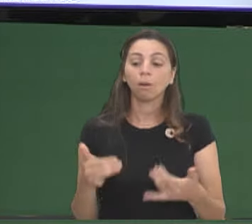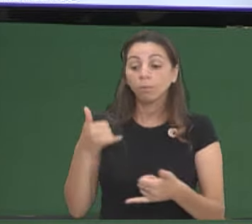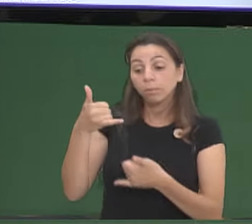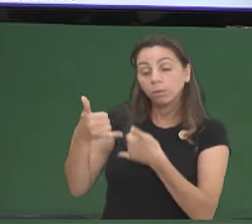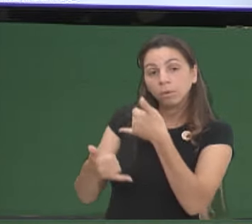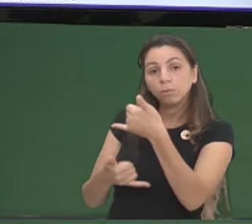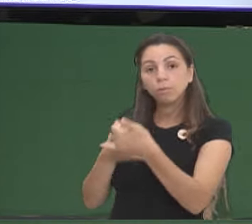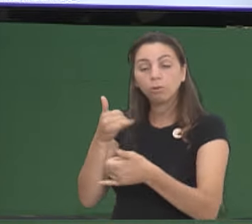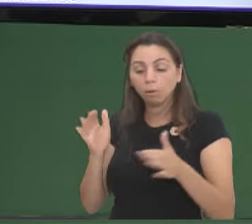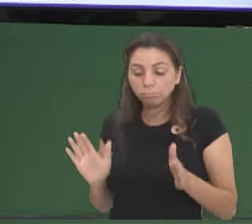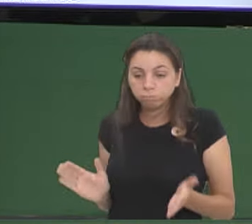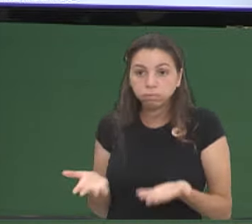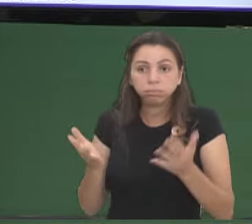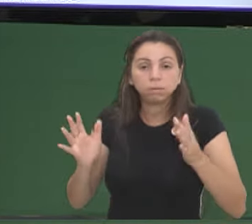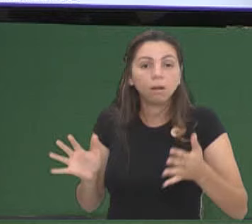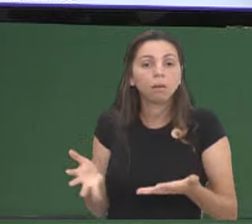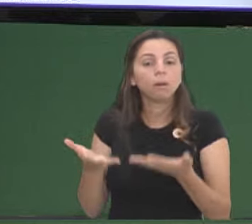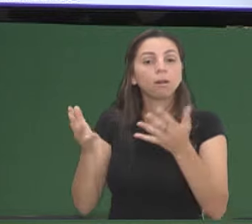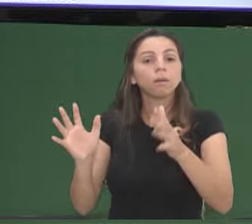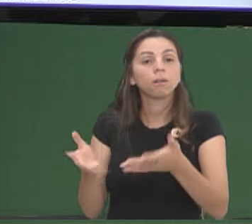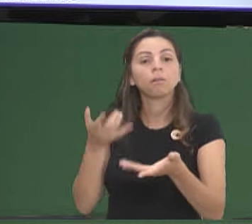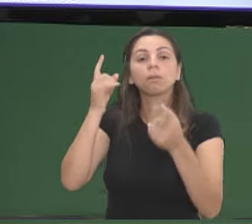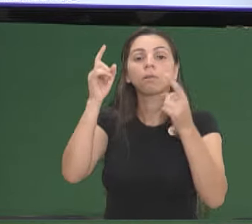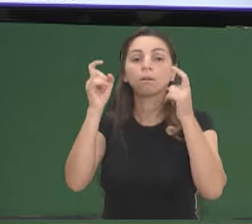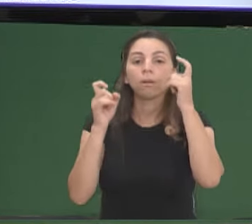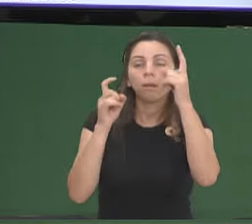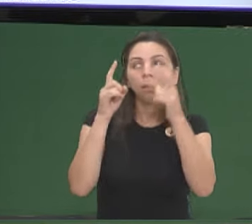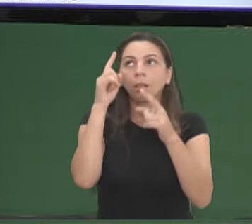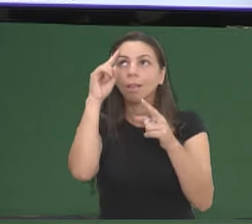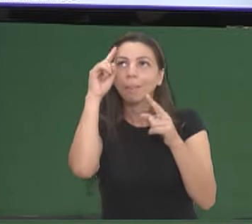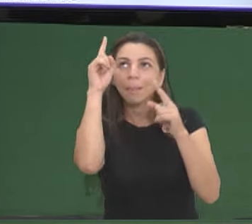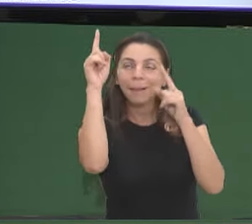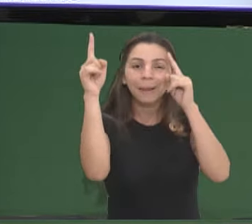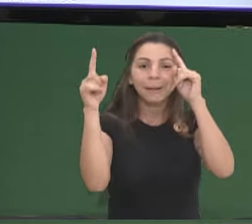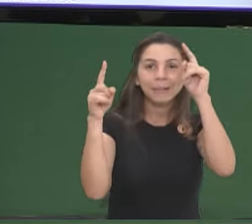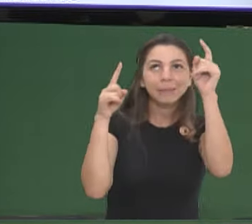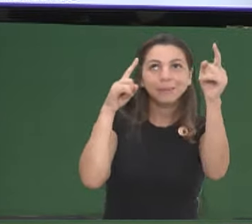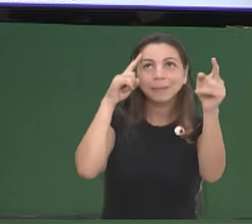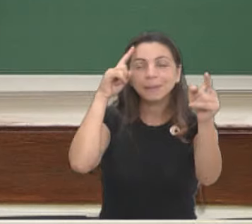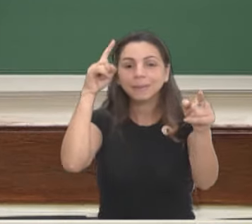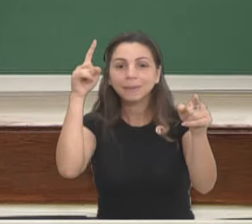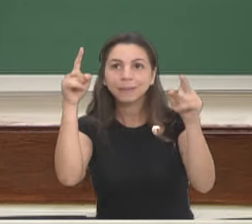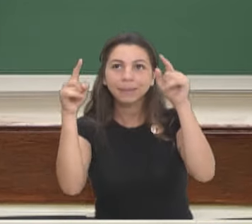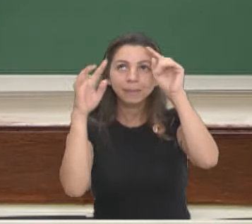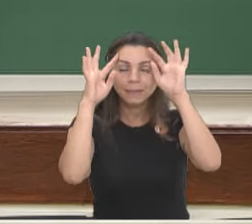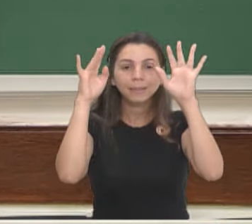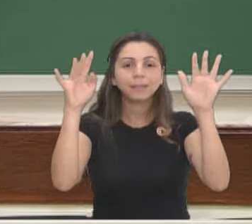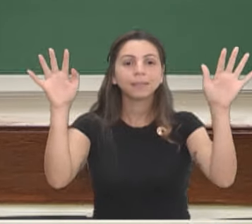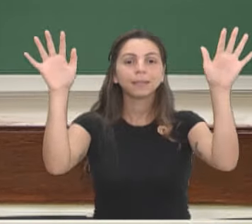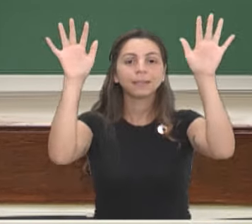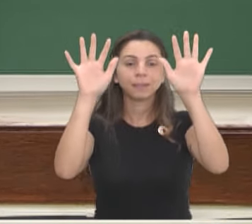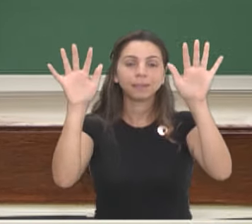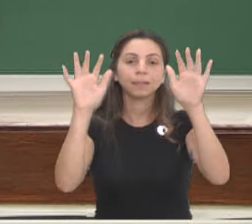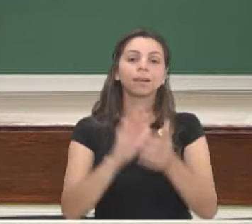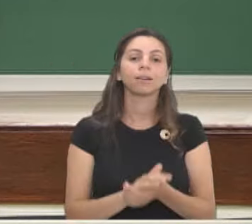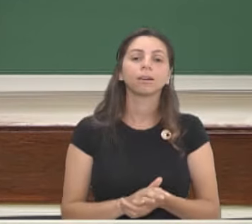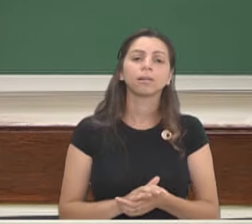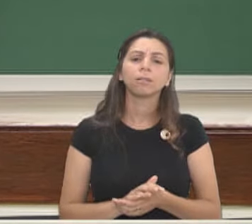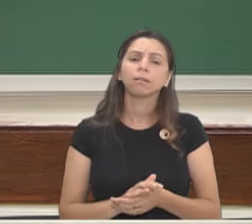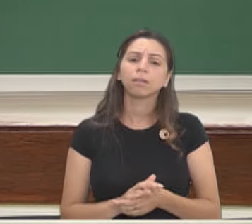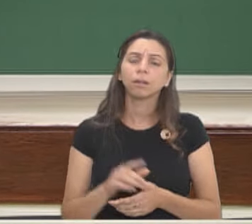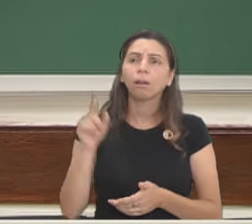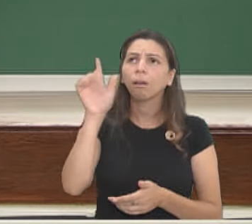que estimulam a expressão da imaginação, da intuição, da criatividade. E isso tudo é